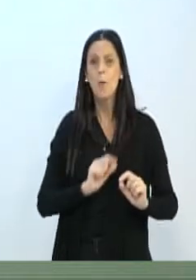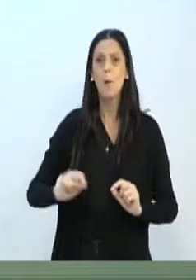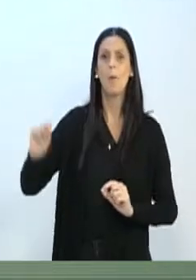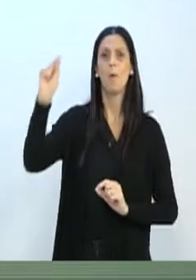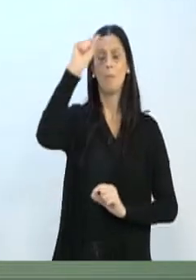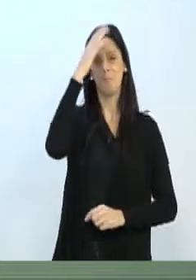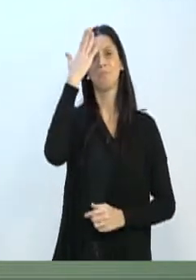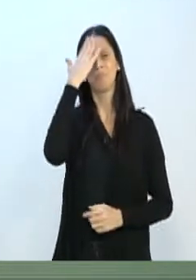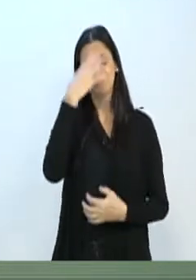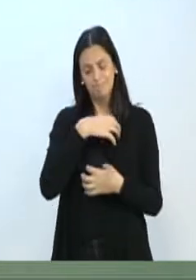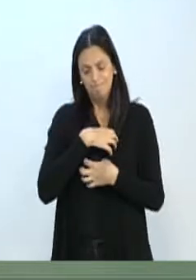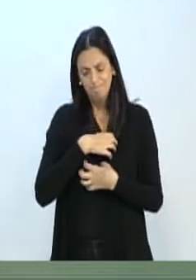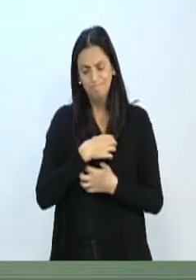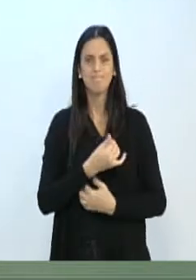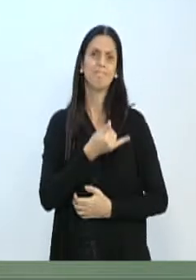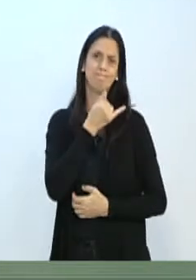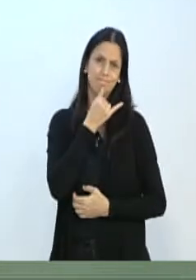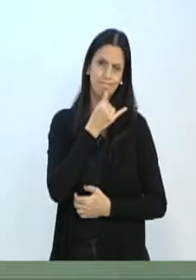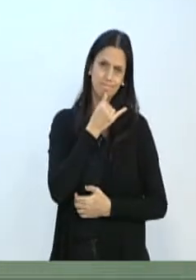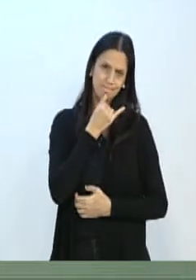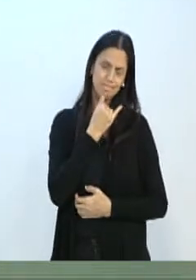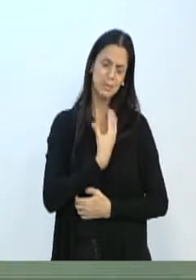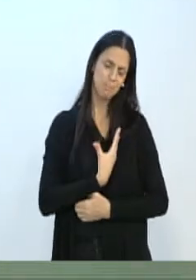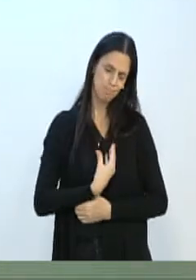que vocês estão chateados, estão tristes.